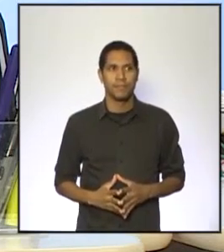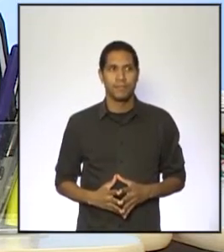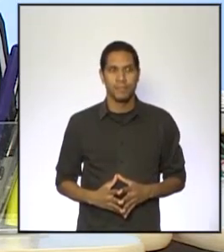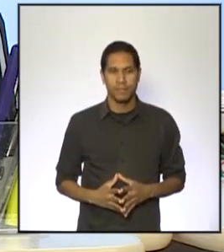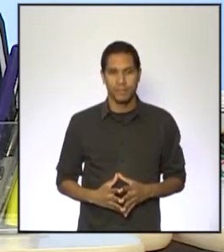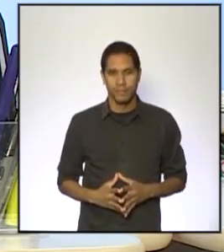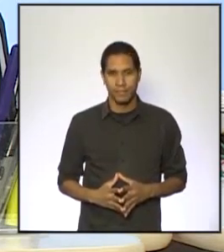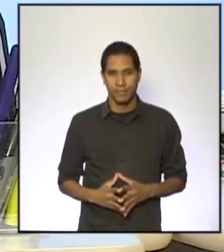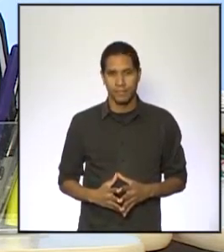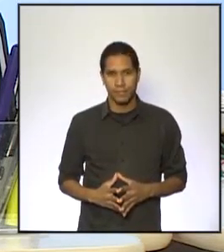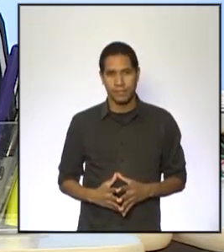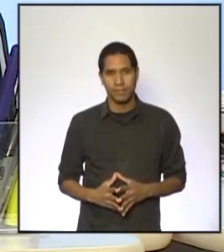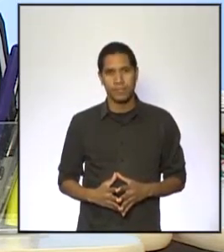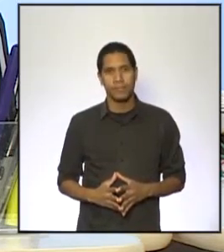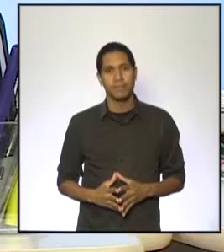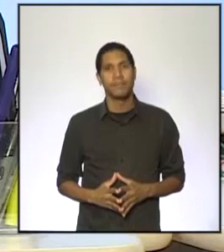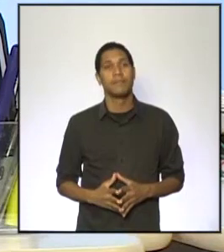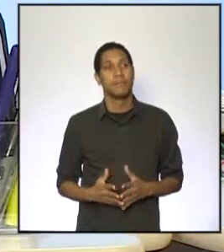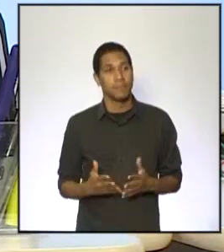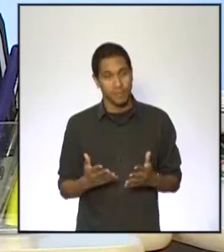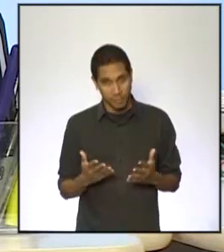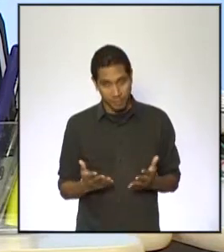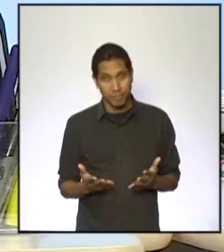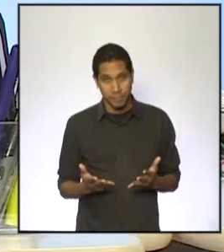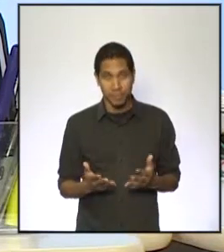Se facilitar para vocês,